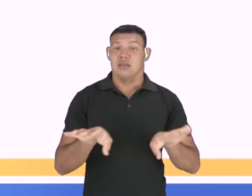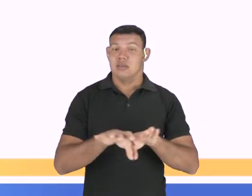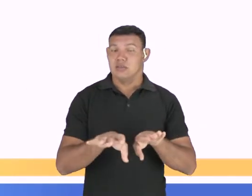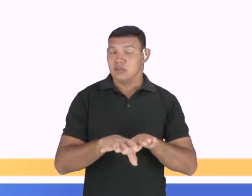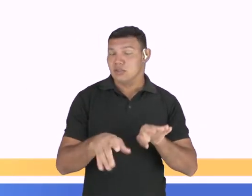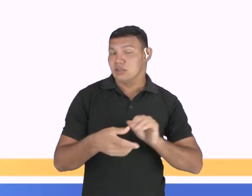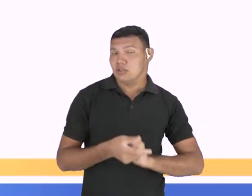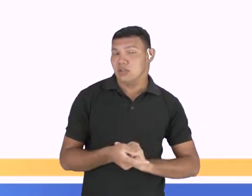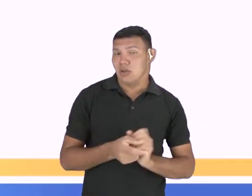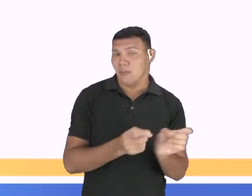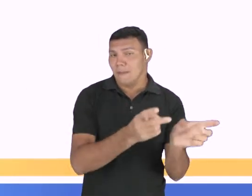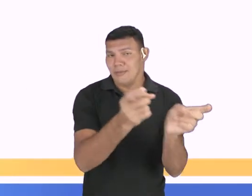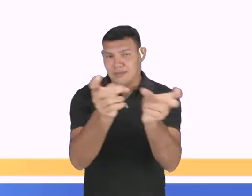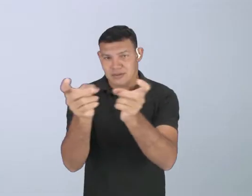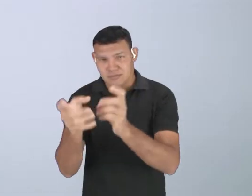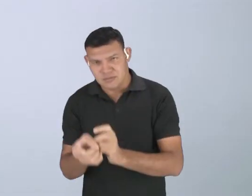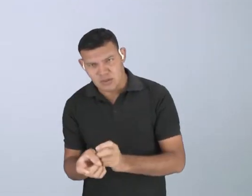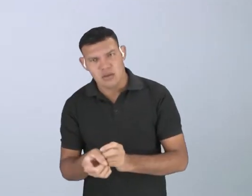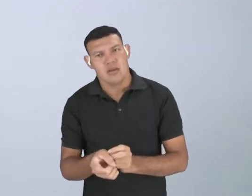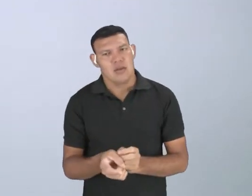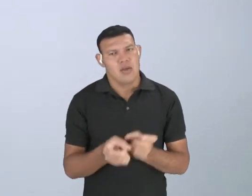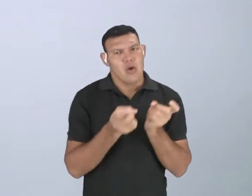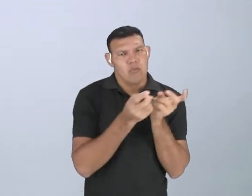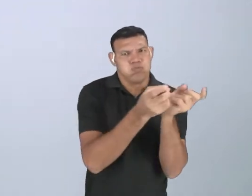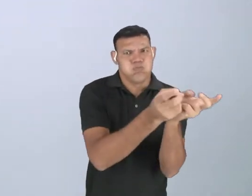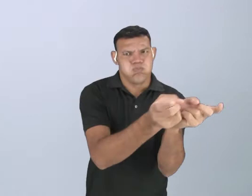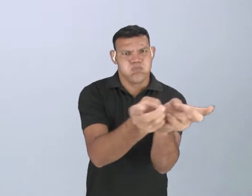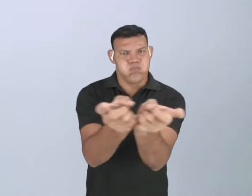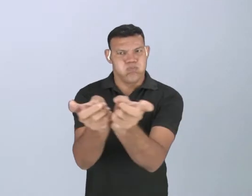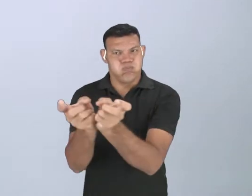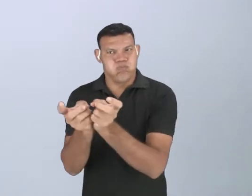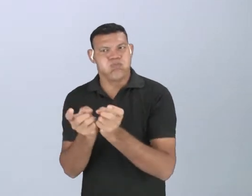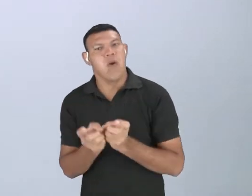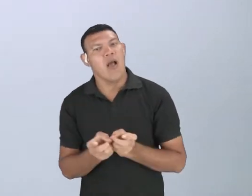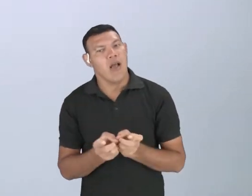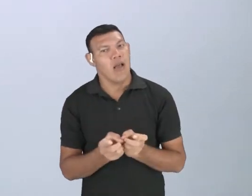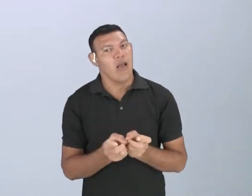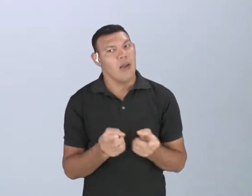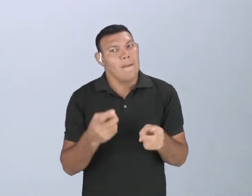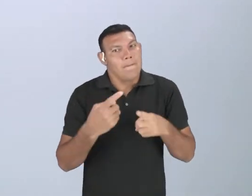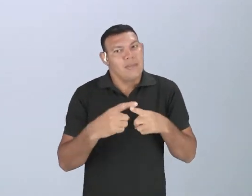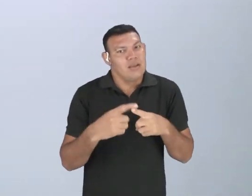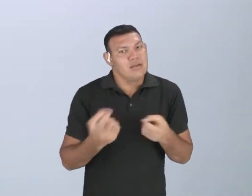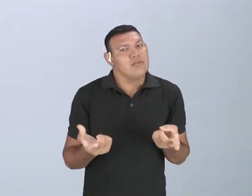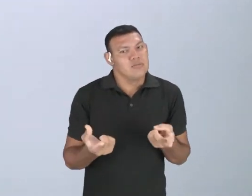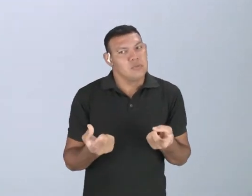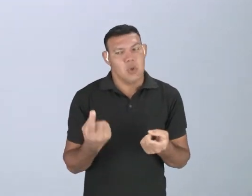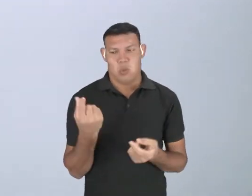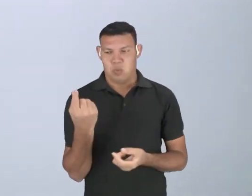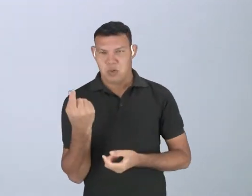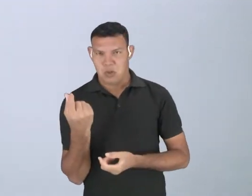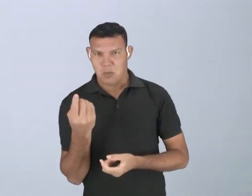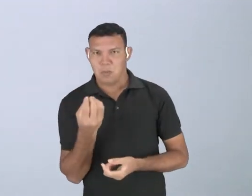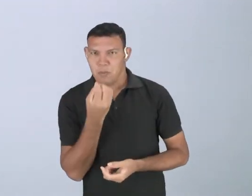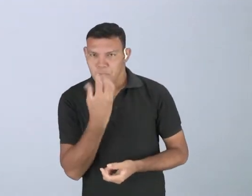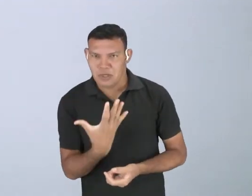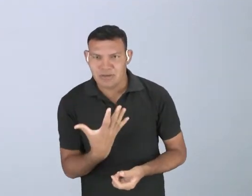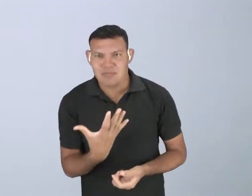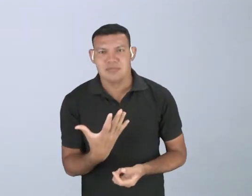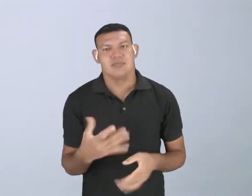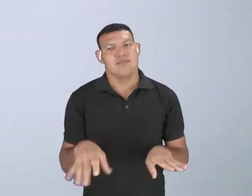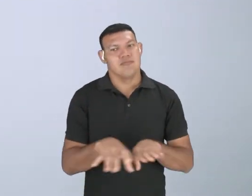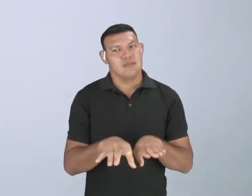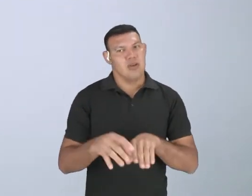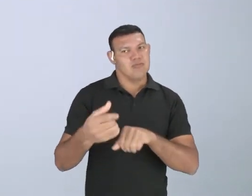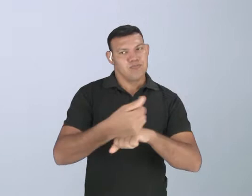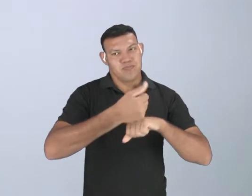concorrência, vende mais, quem tem o melhor preço ou o menor preço e qualidade. Não adianta ter